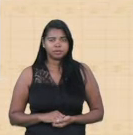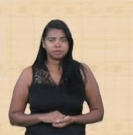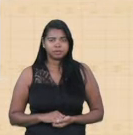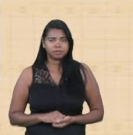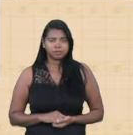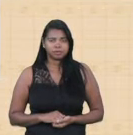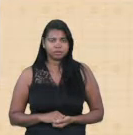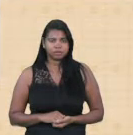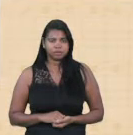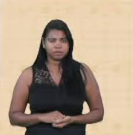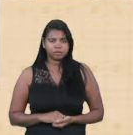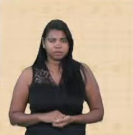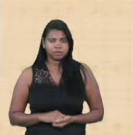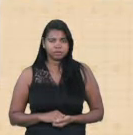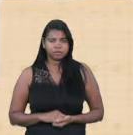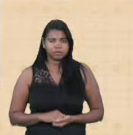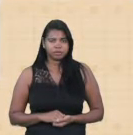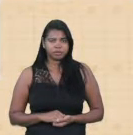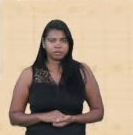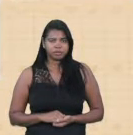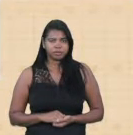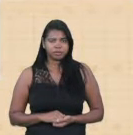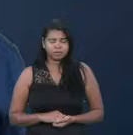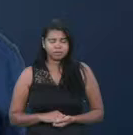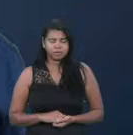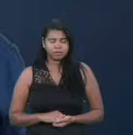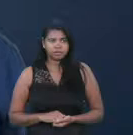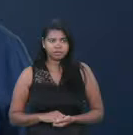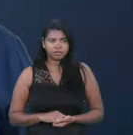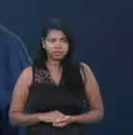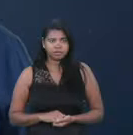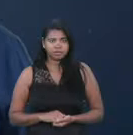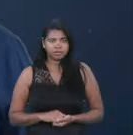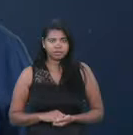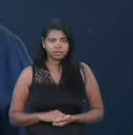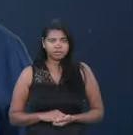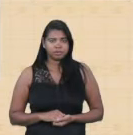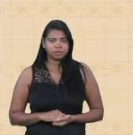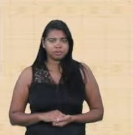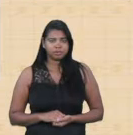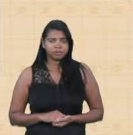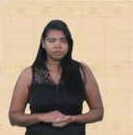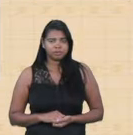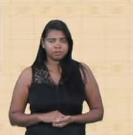quiser calcular esse raio, basta você isolá-lo e você vai perceber